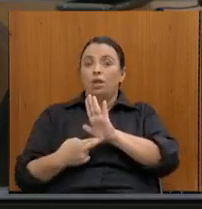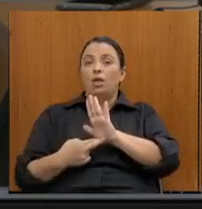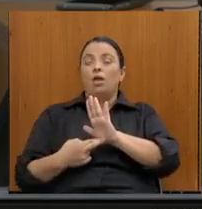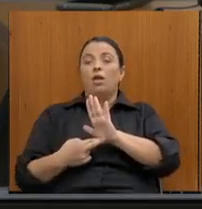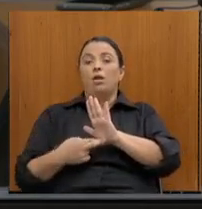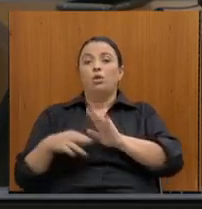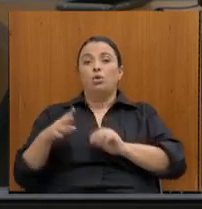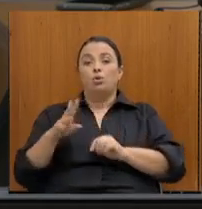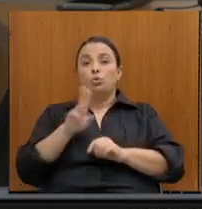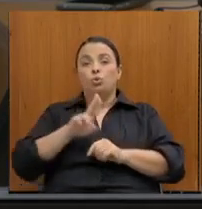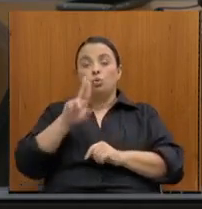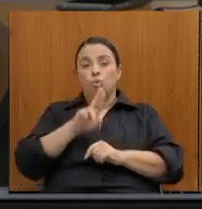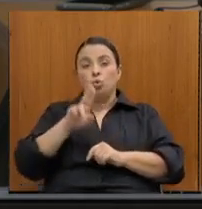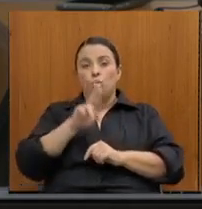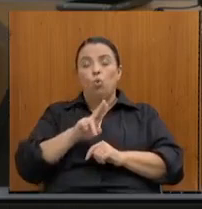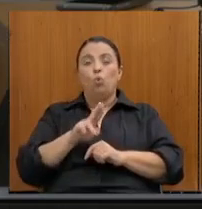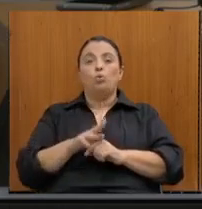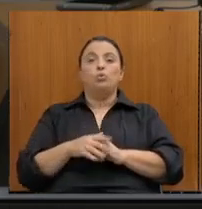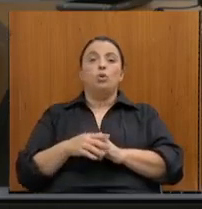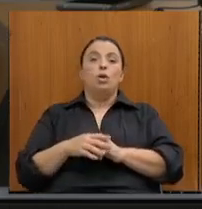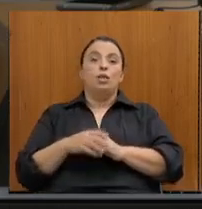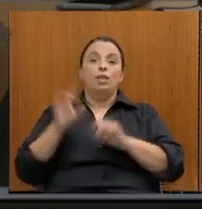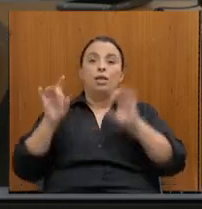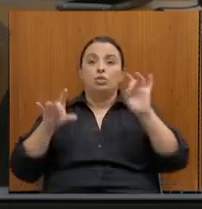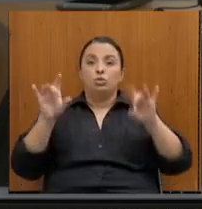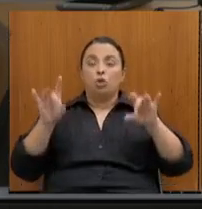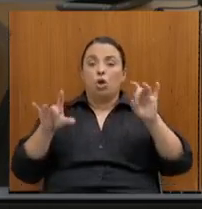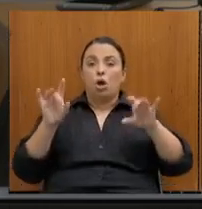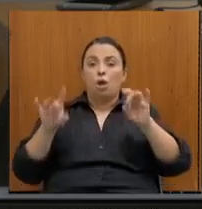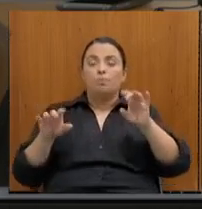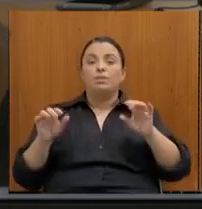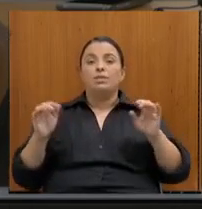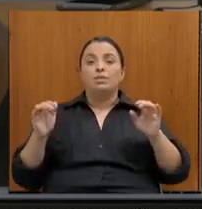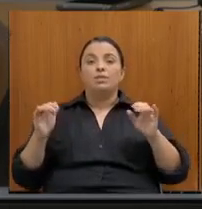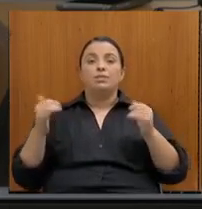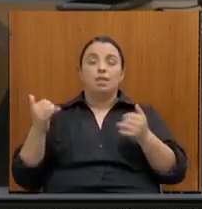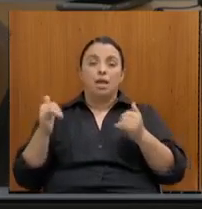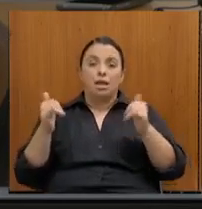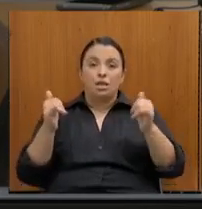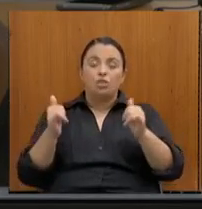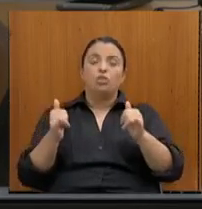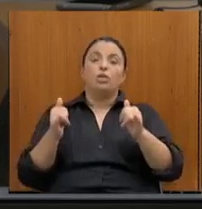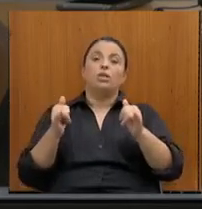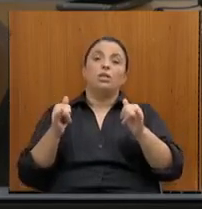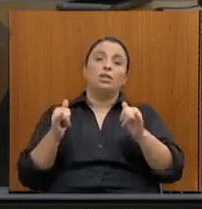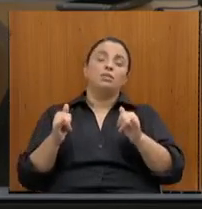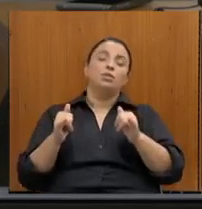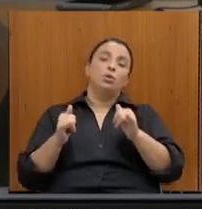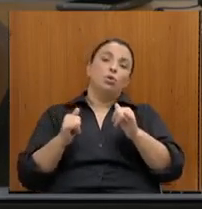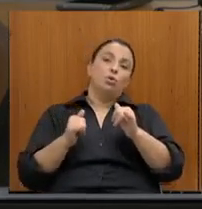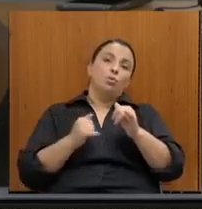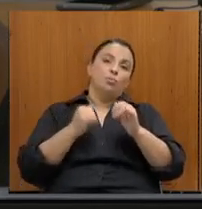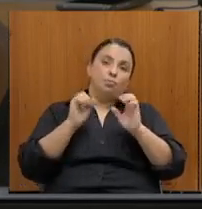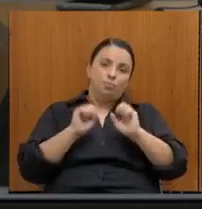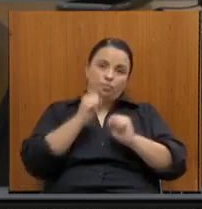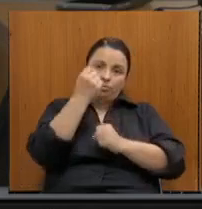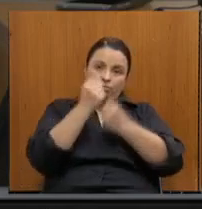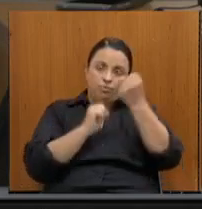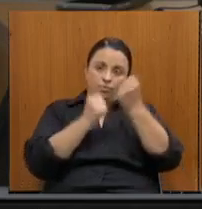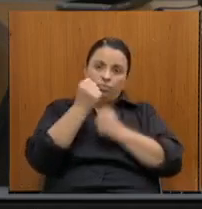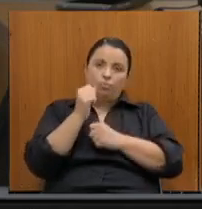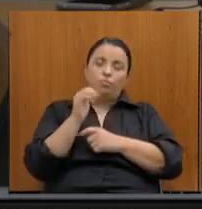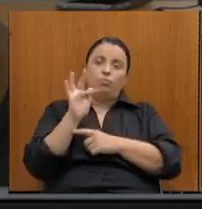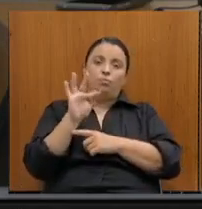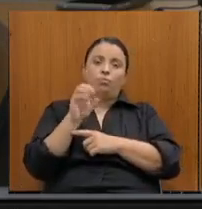em horários de pico de produção em usinas fotovoltaicas pro técnicas para produção